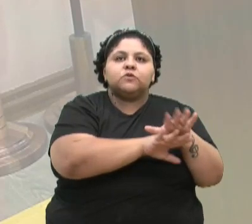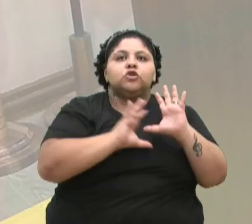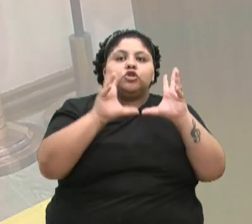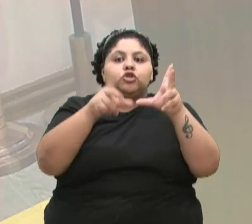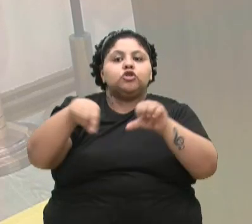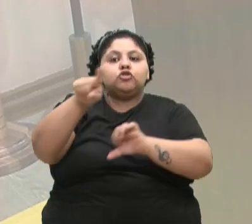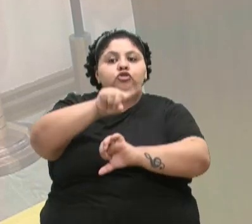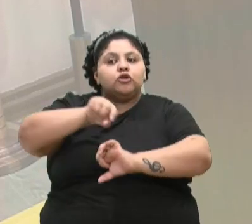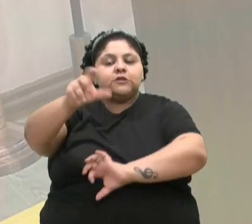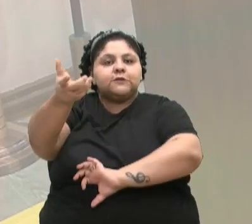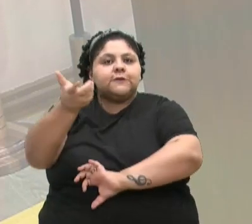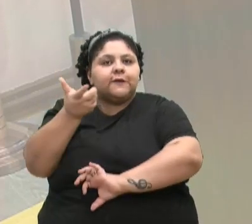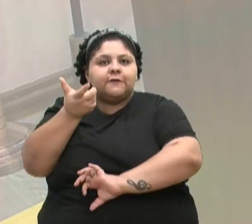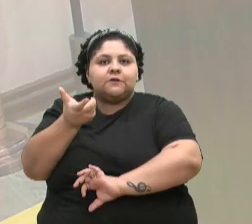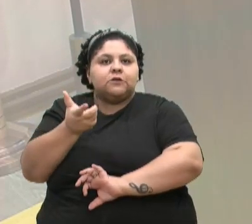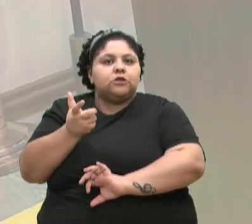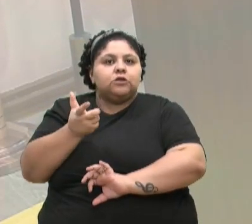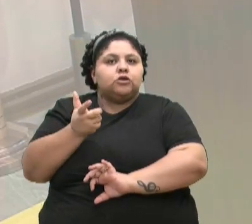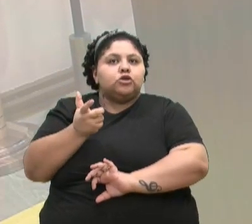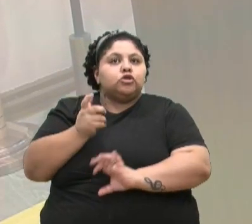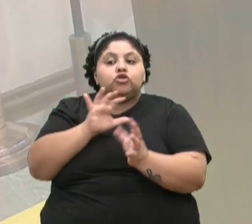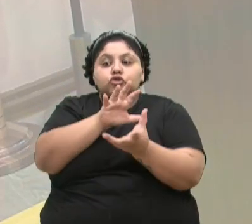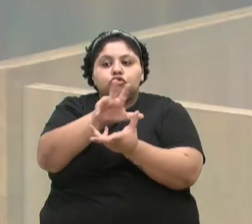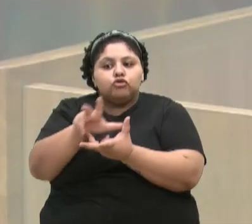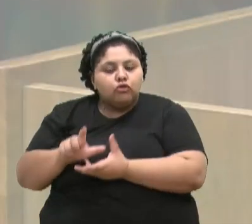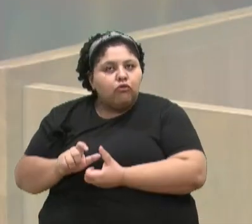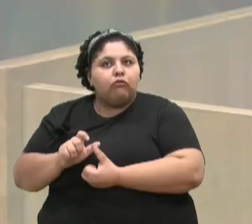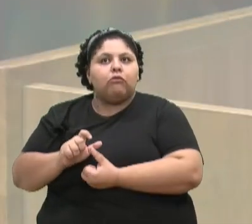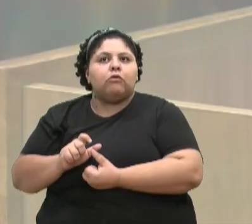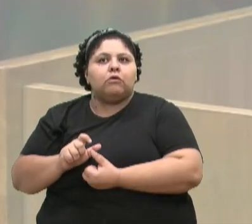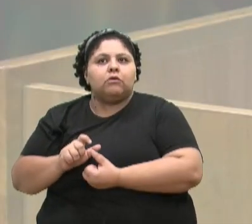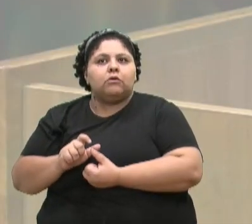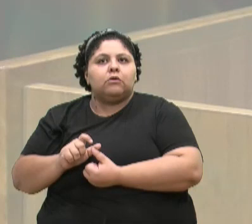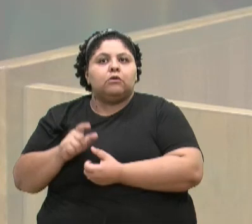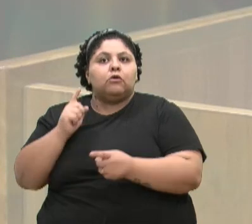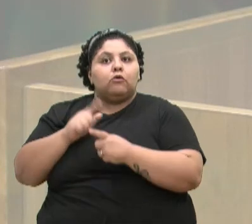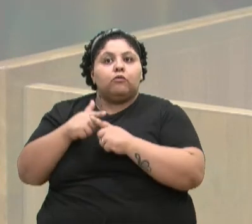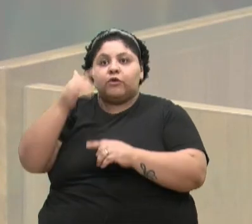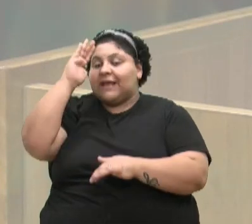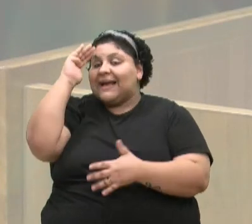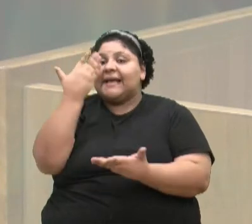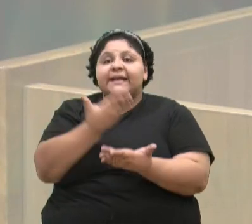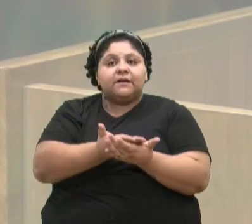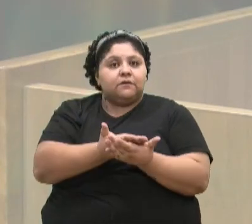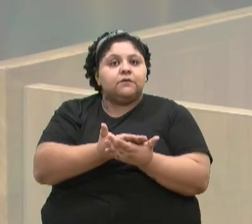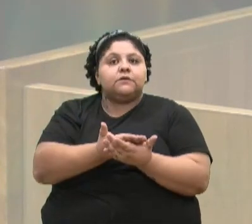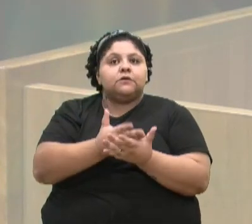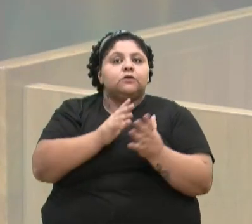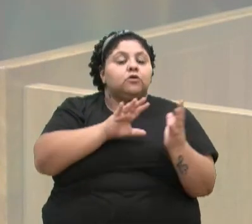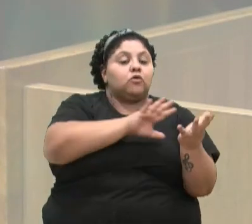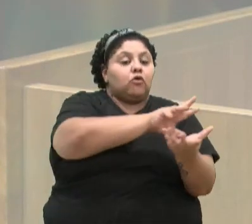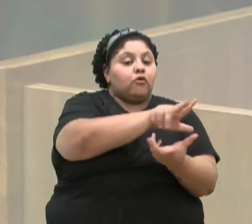nós buscamos, todo mundo está buscando, porque acreditamos